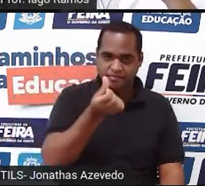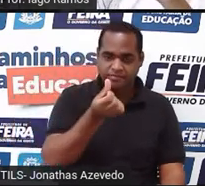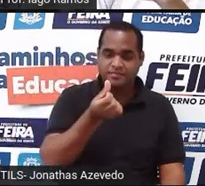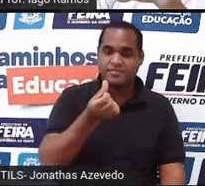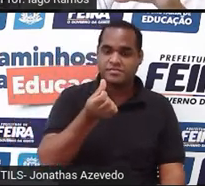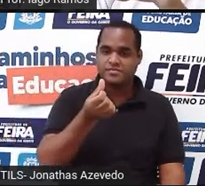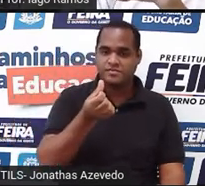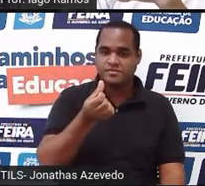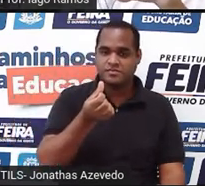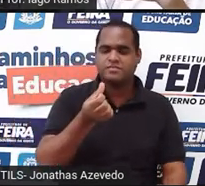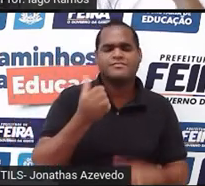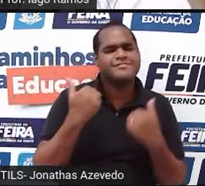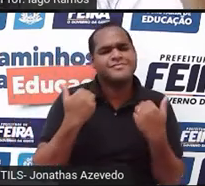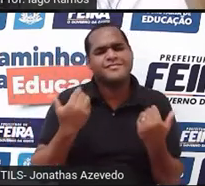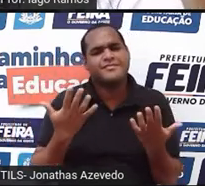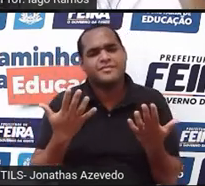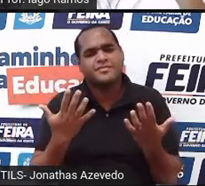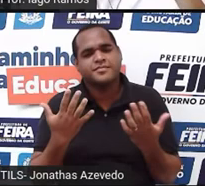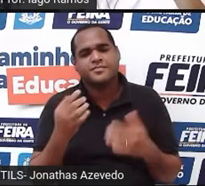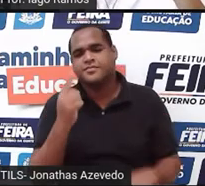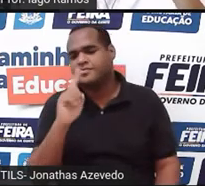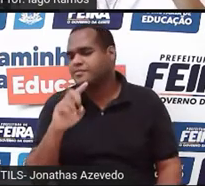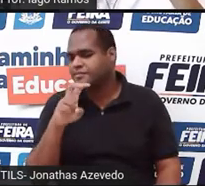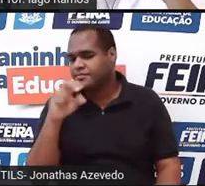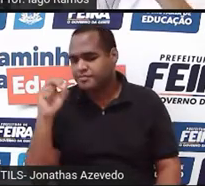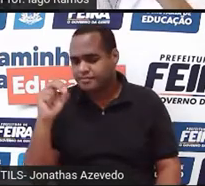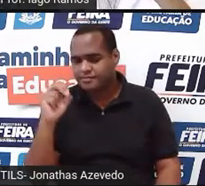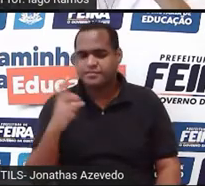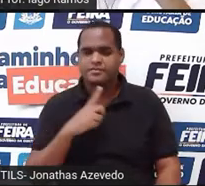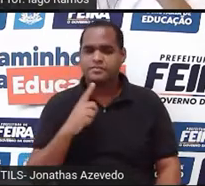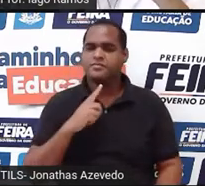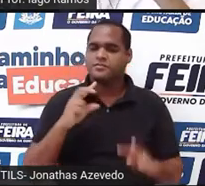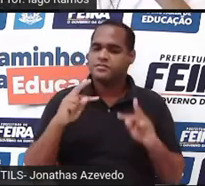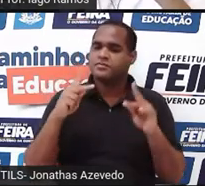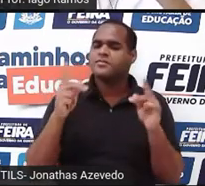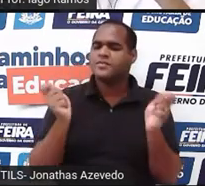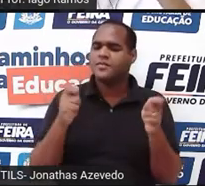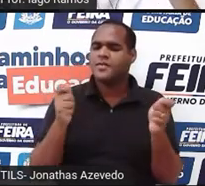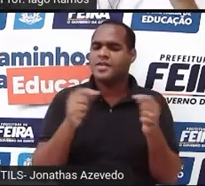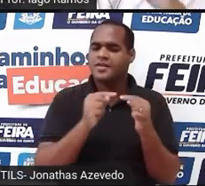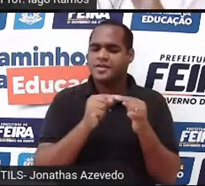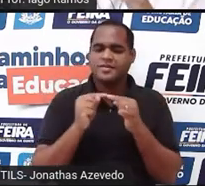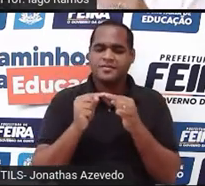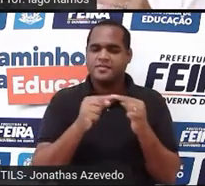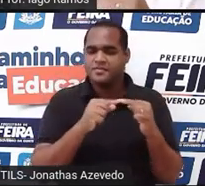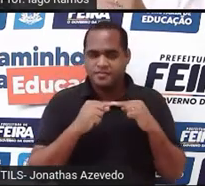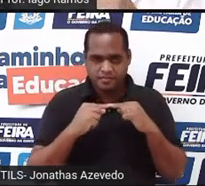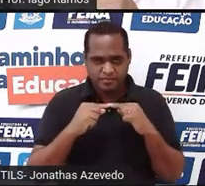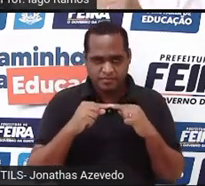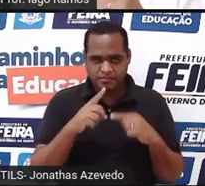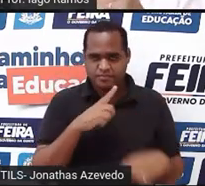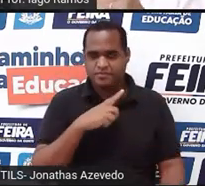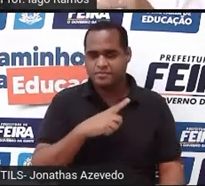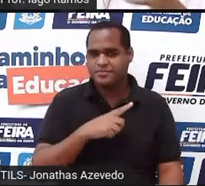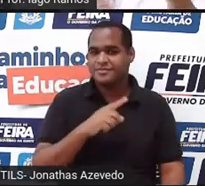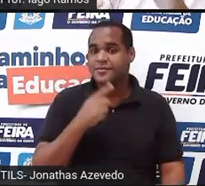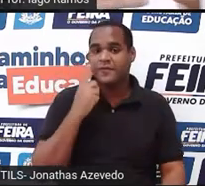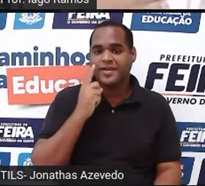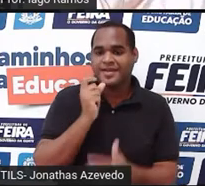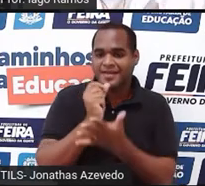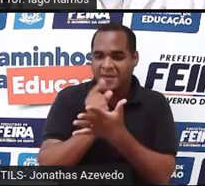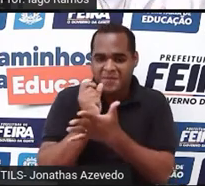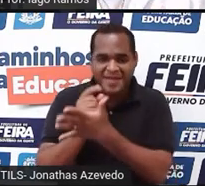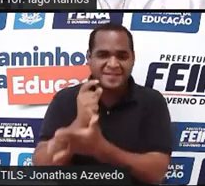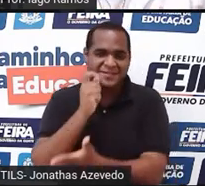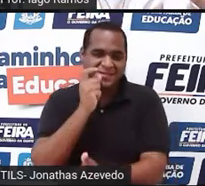seis então os 50 vai aumentar também quanto mais lápis comprar